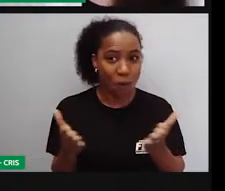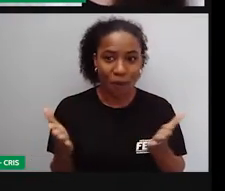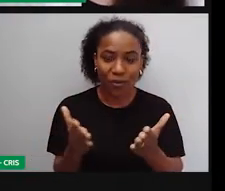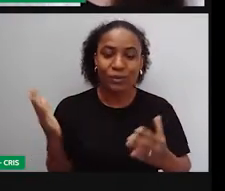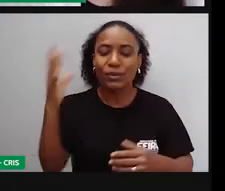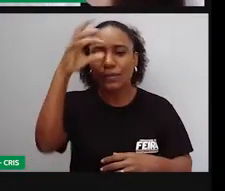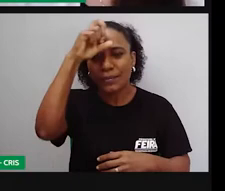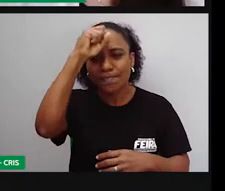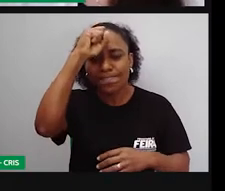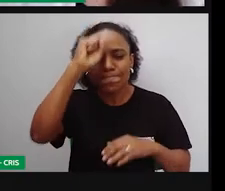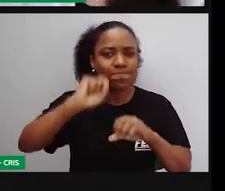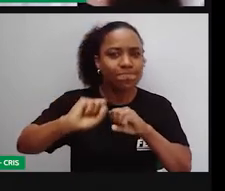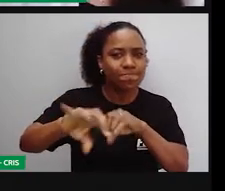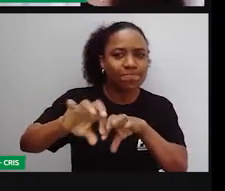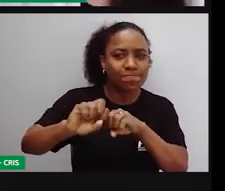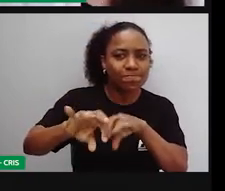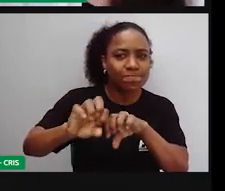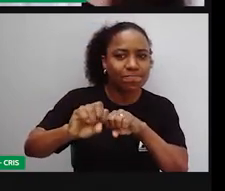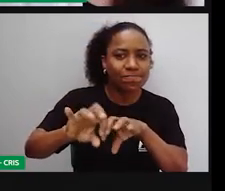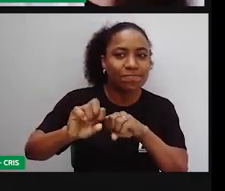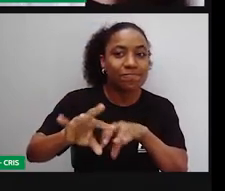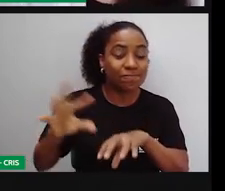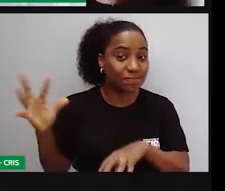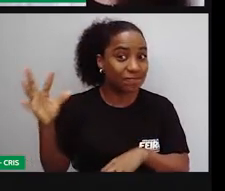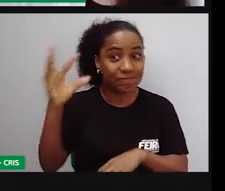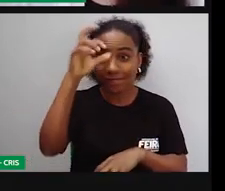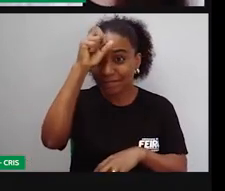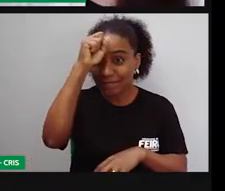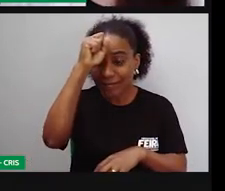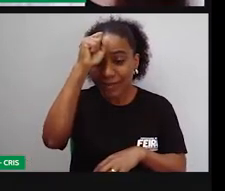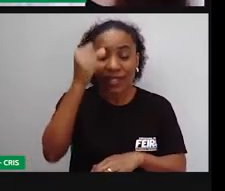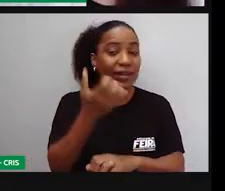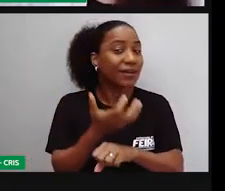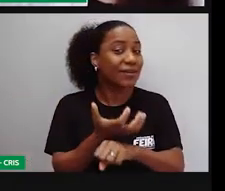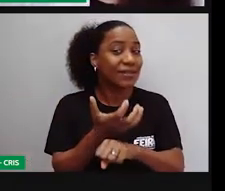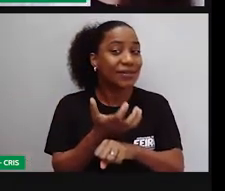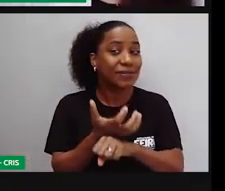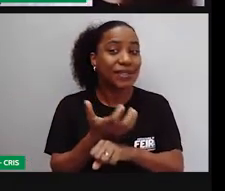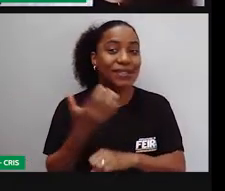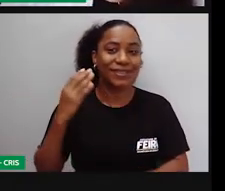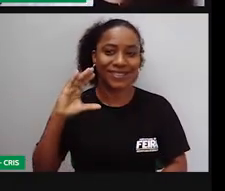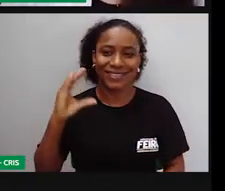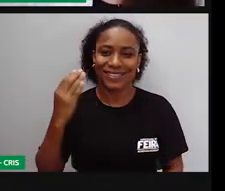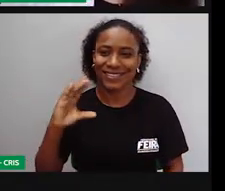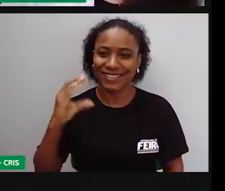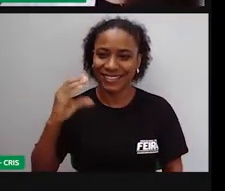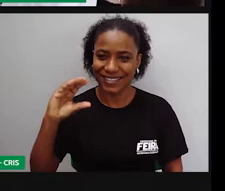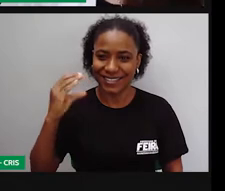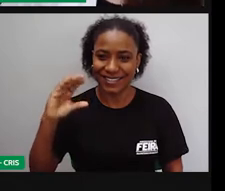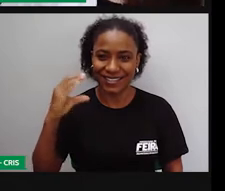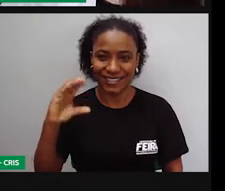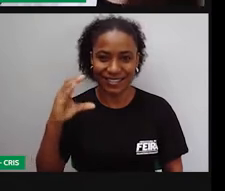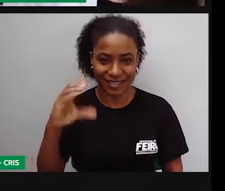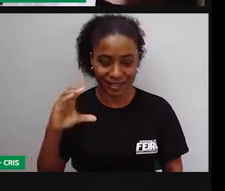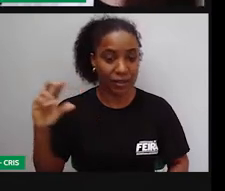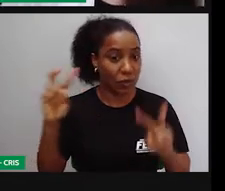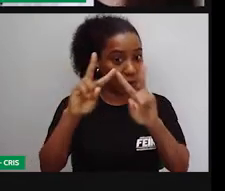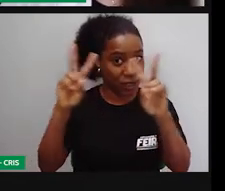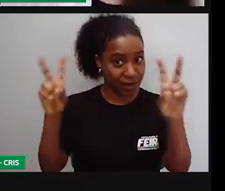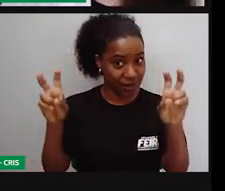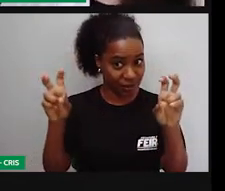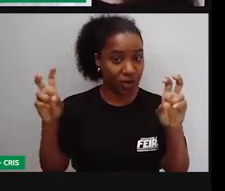hoje é com a disciplina de ciências. E eu trago novidades para